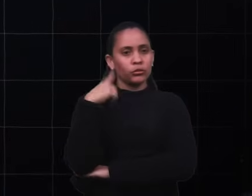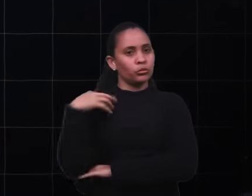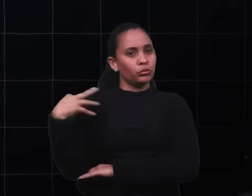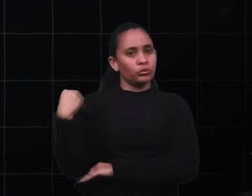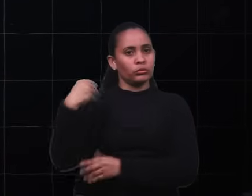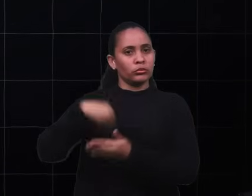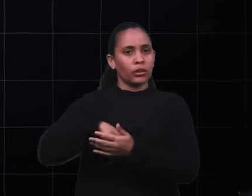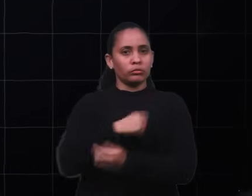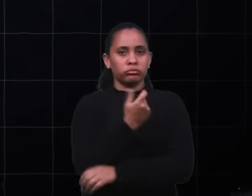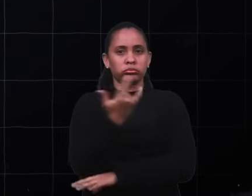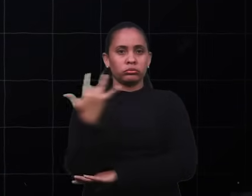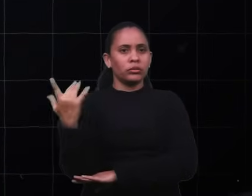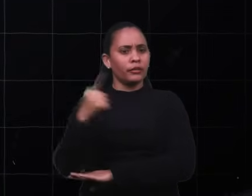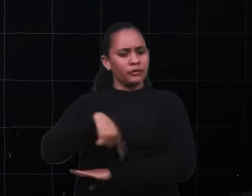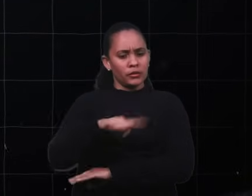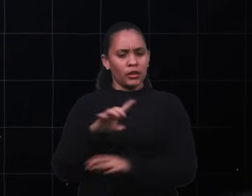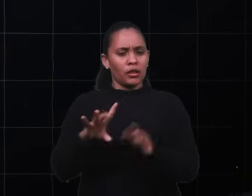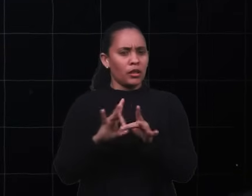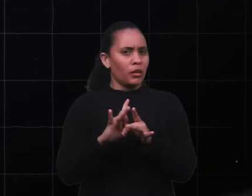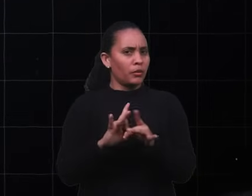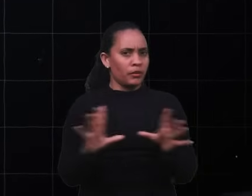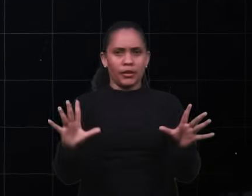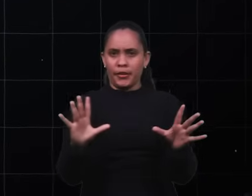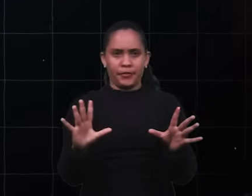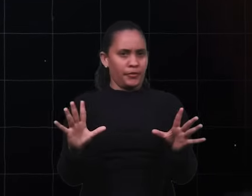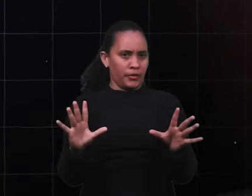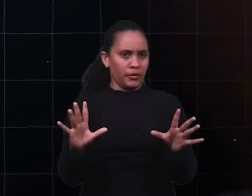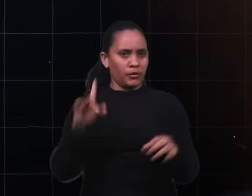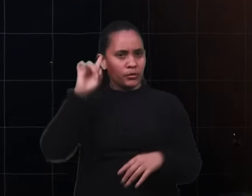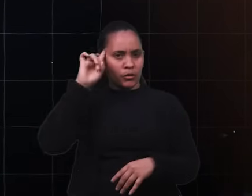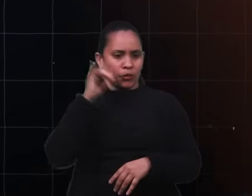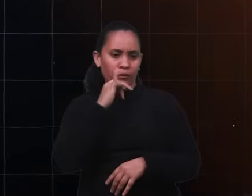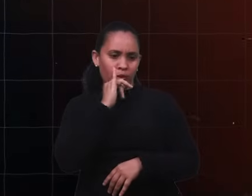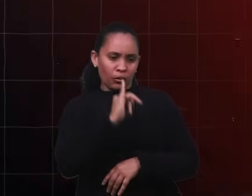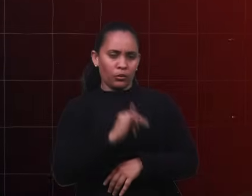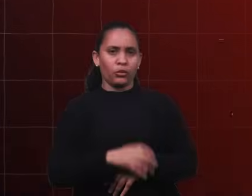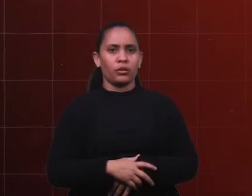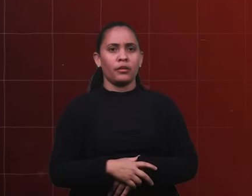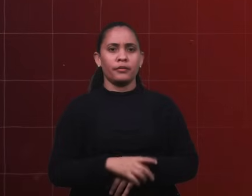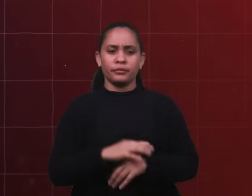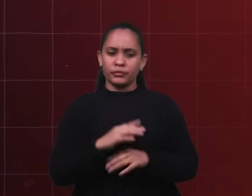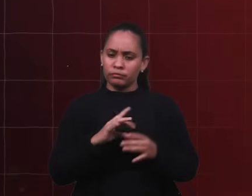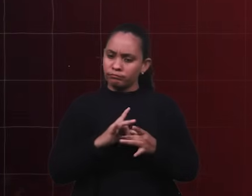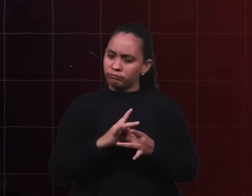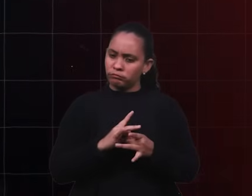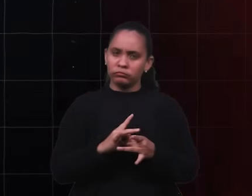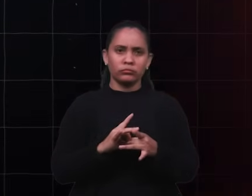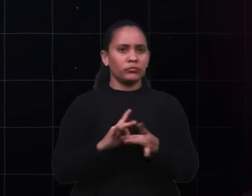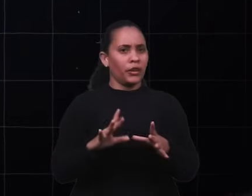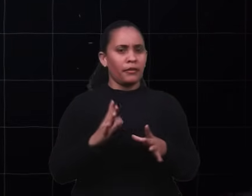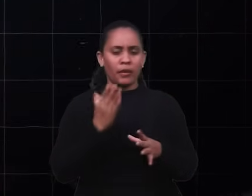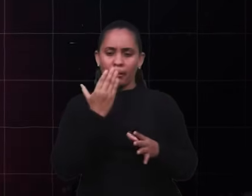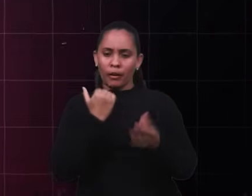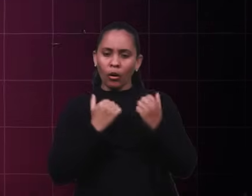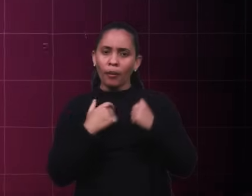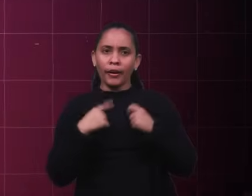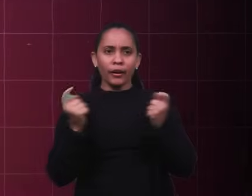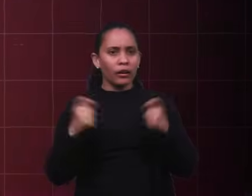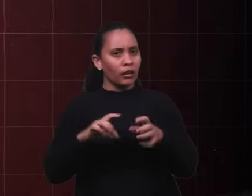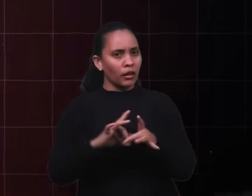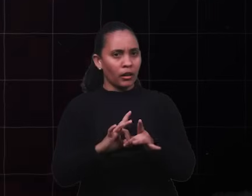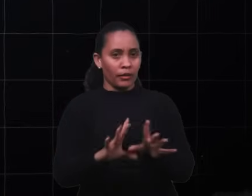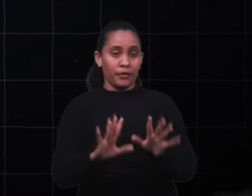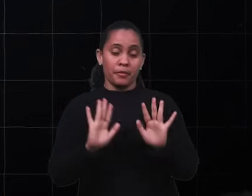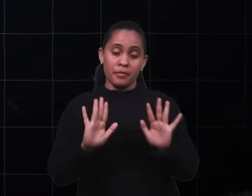no jardim, vocês estão livres, né? O Senhor falou para Adão, olha, de tudo que tem aqui, vocês estão livres para comer. Só